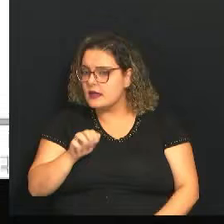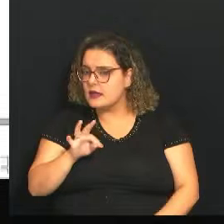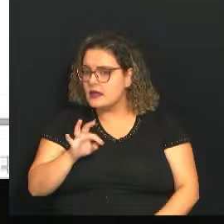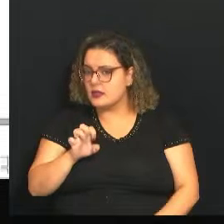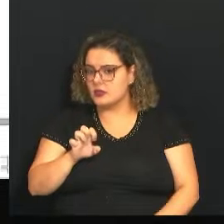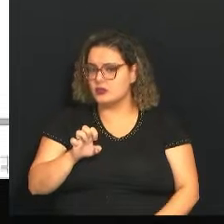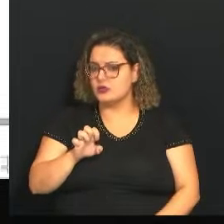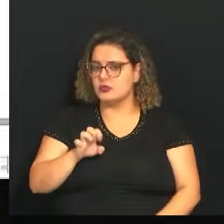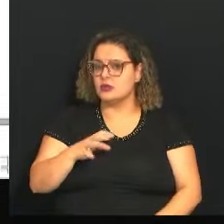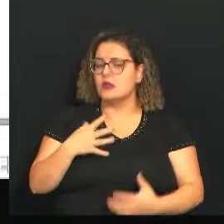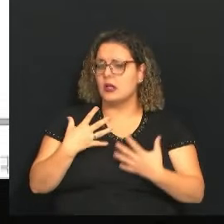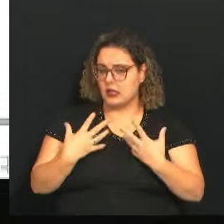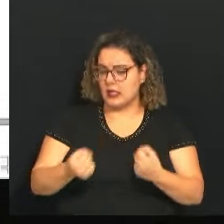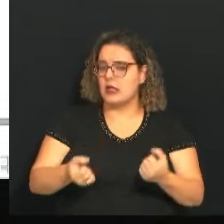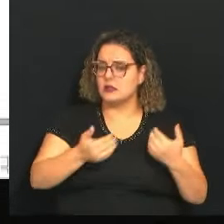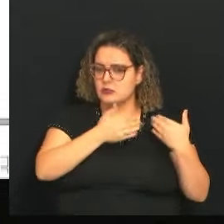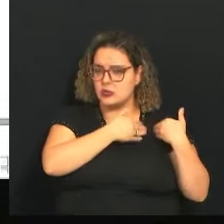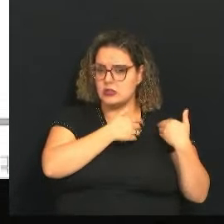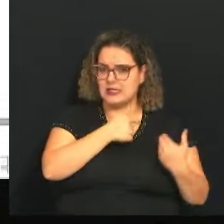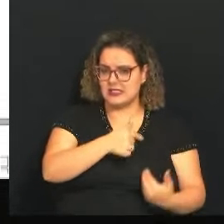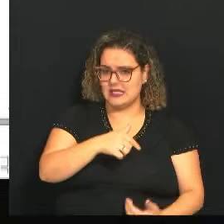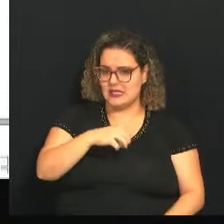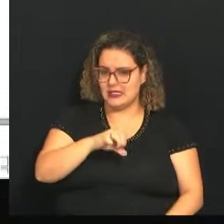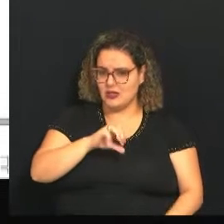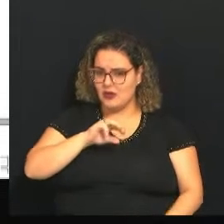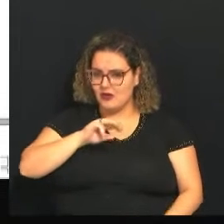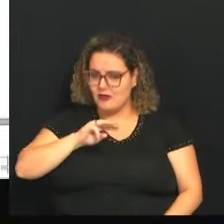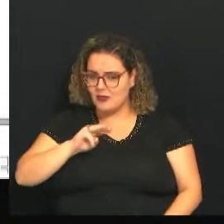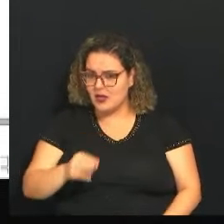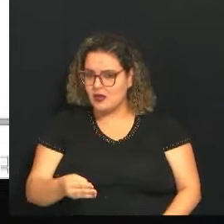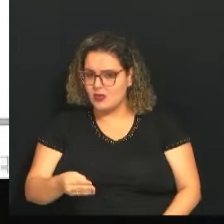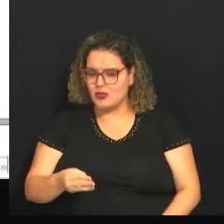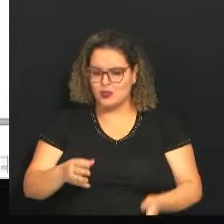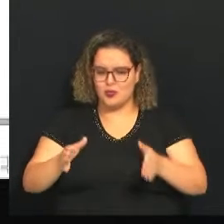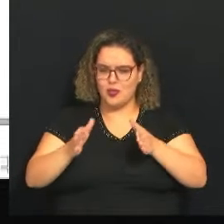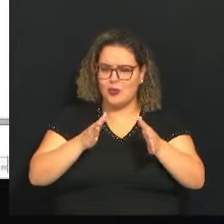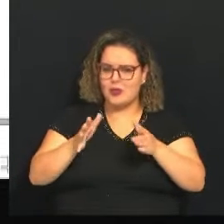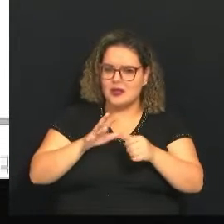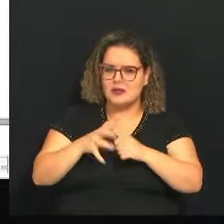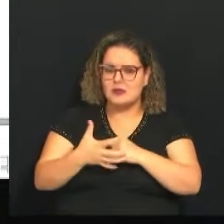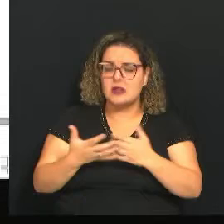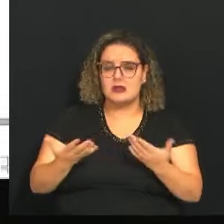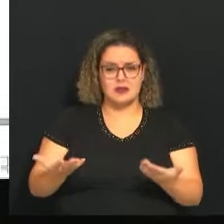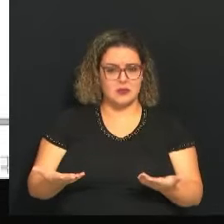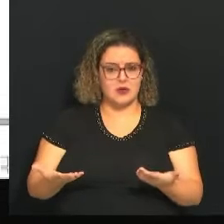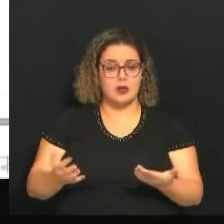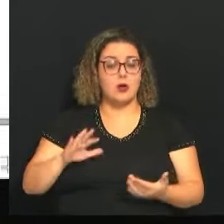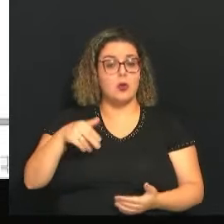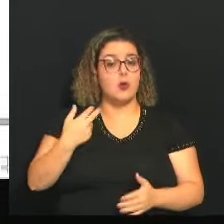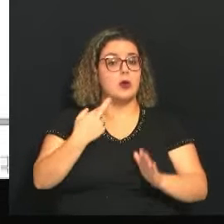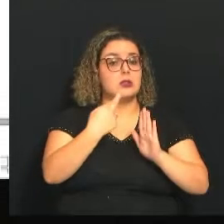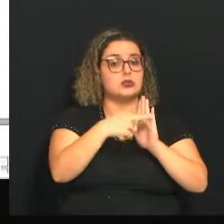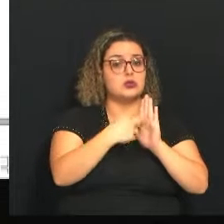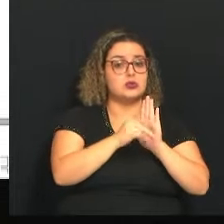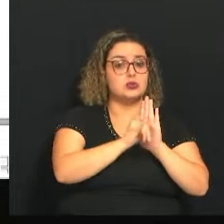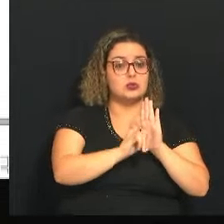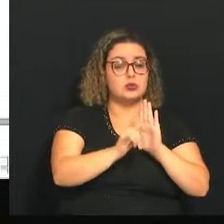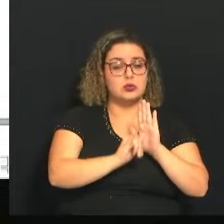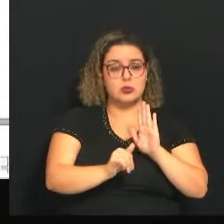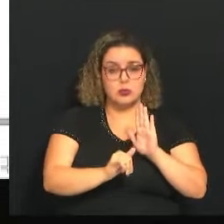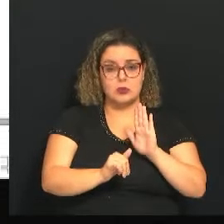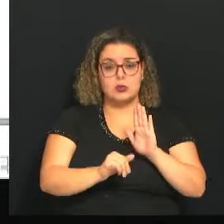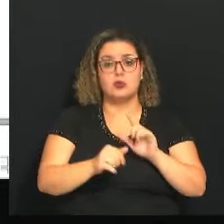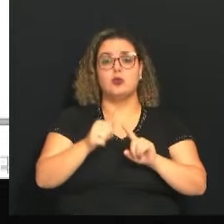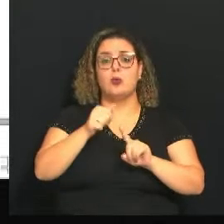milhões, né? Nossa, como que vai fazer um superávit em plena pandemia? Quando sai o relatório, agora definitivo, em janeiro